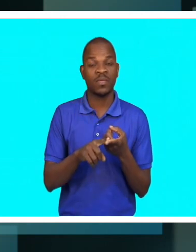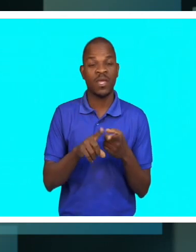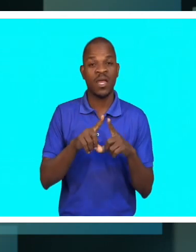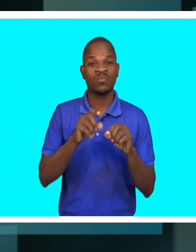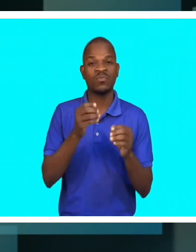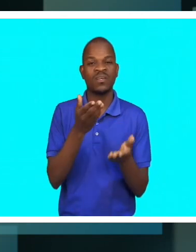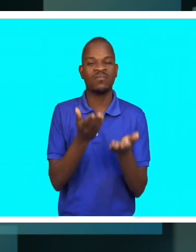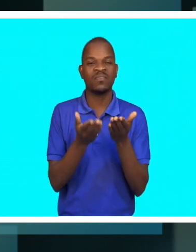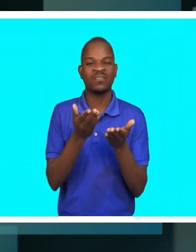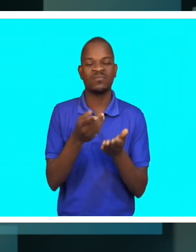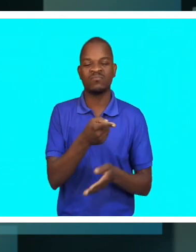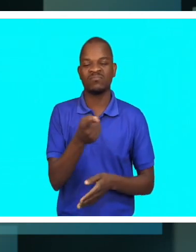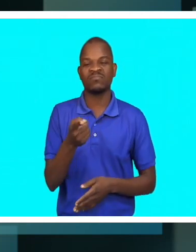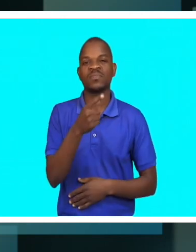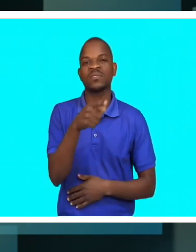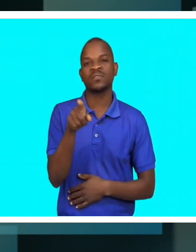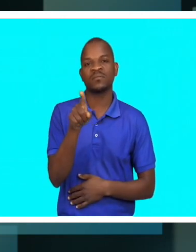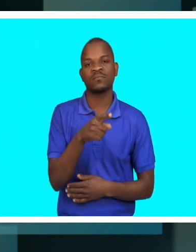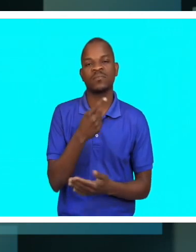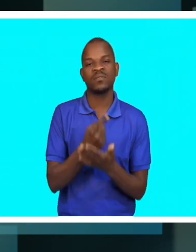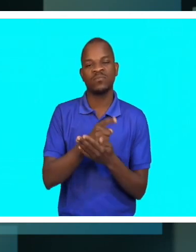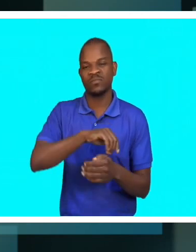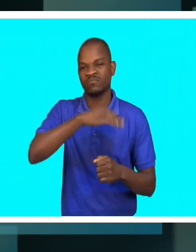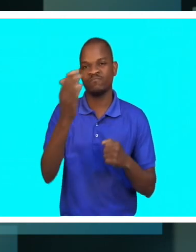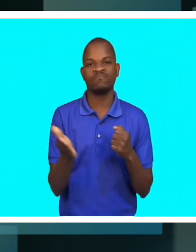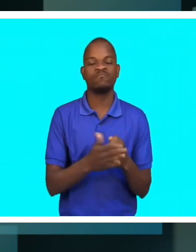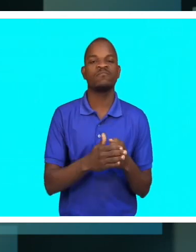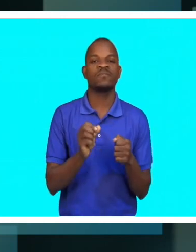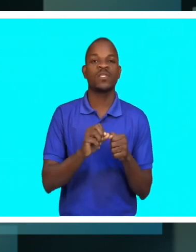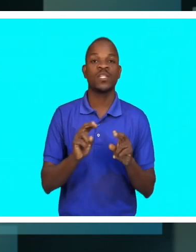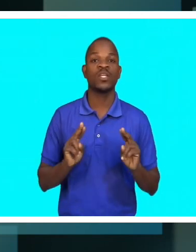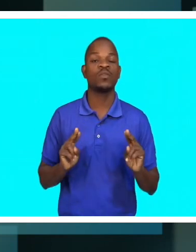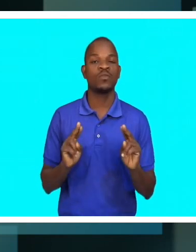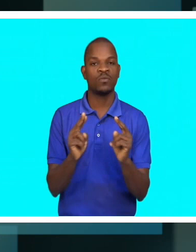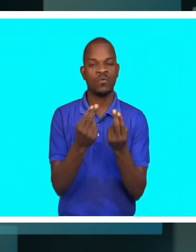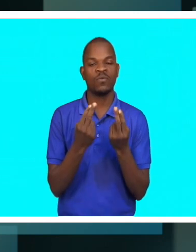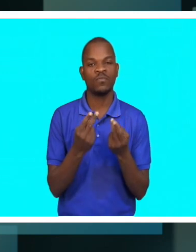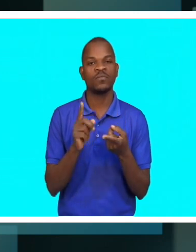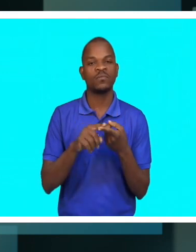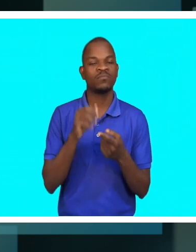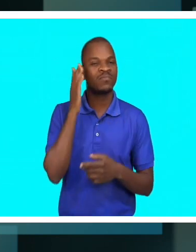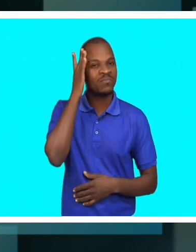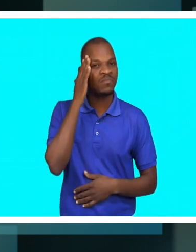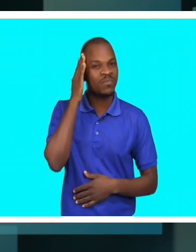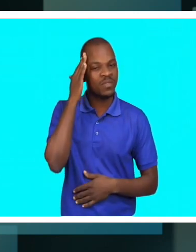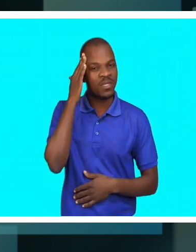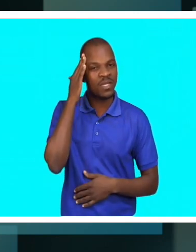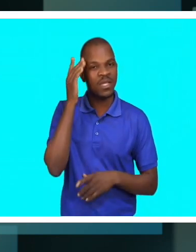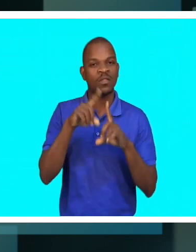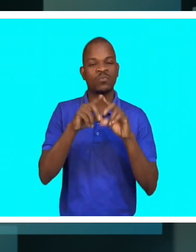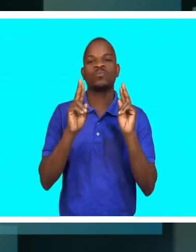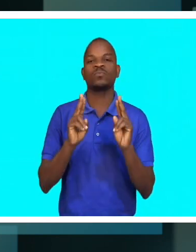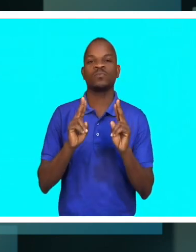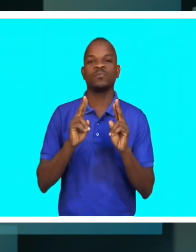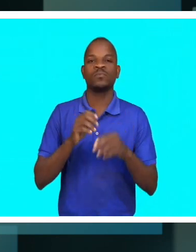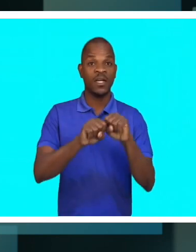Portanto, esses critérios de avaliação estão muito errados. Têm que ser reavaliados e temos que pensar de uma maneira mais